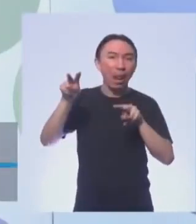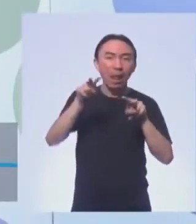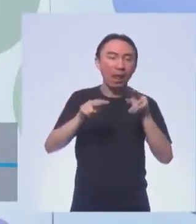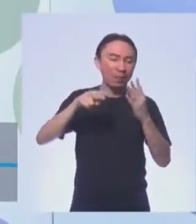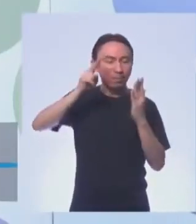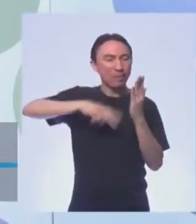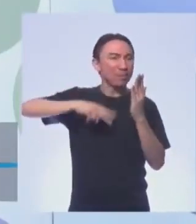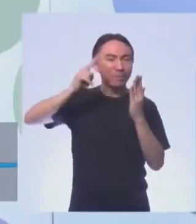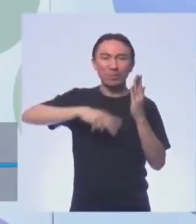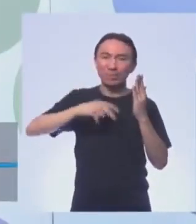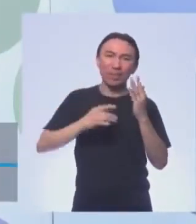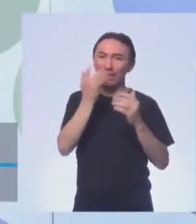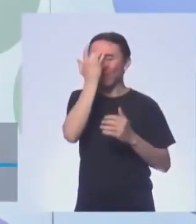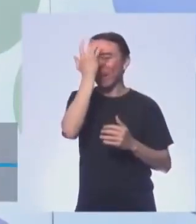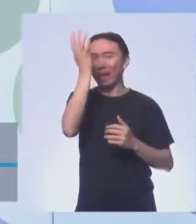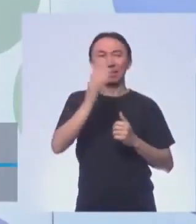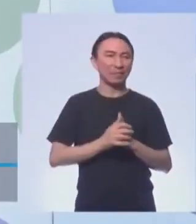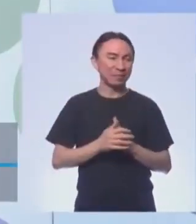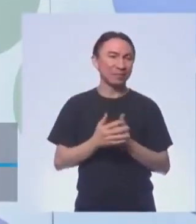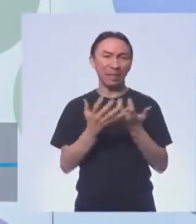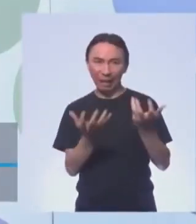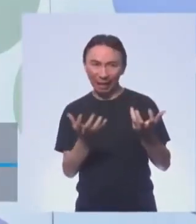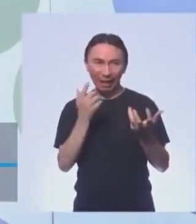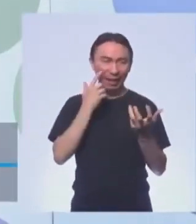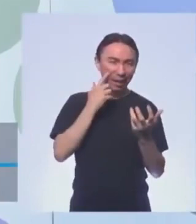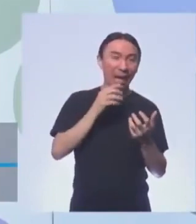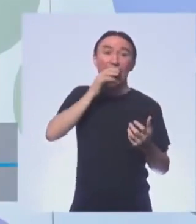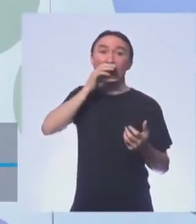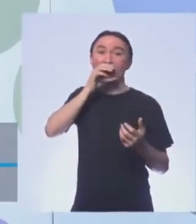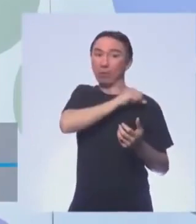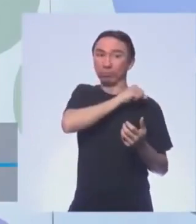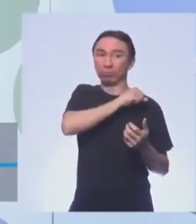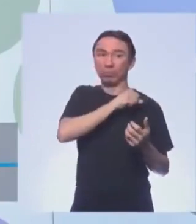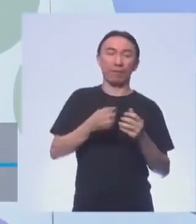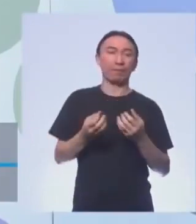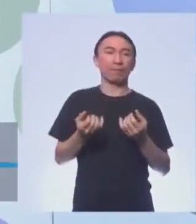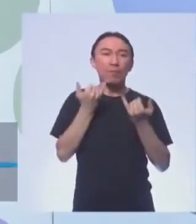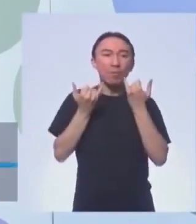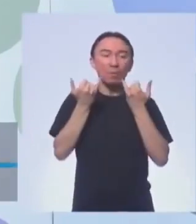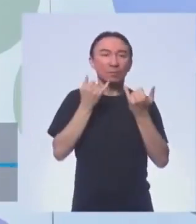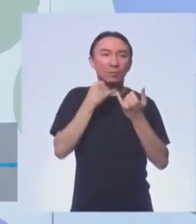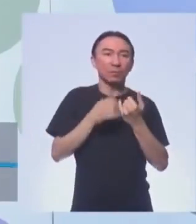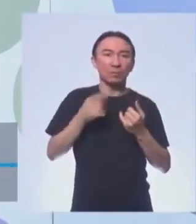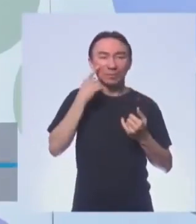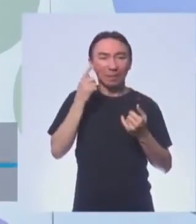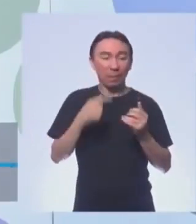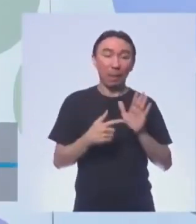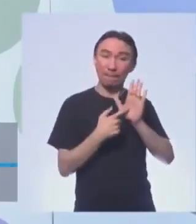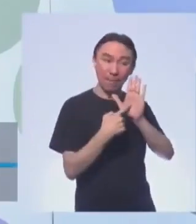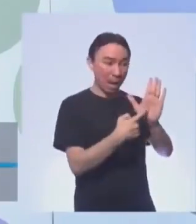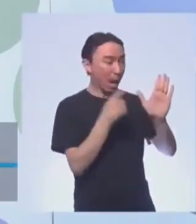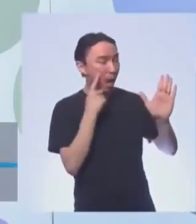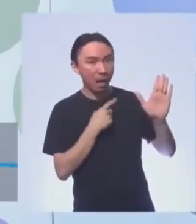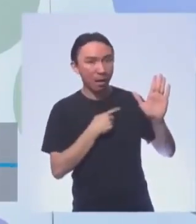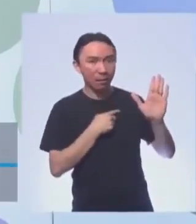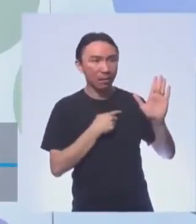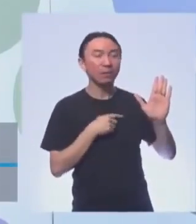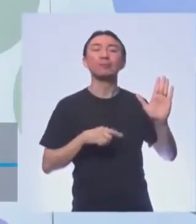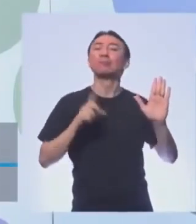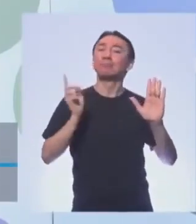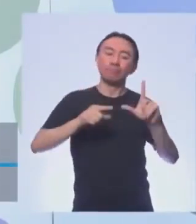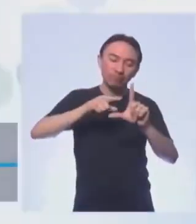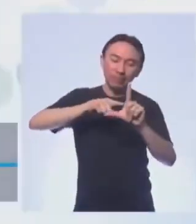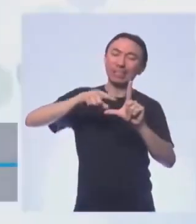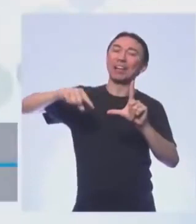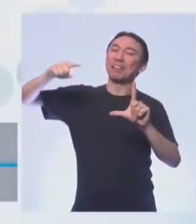se você quer dar uma informação muito rápida, mais resumida, e chamar a atenção para alguma coisa mais específica, o gráfico é perfeito, né?